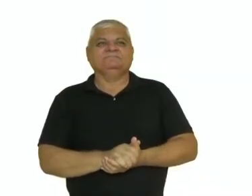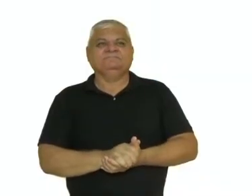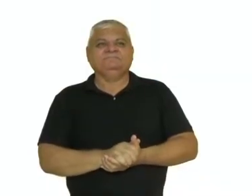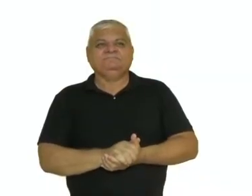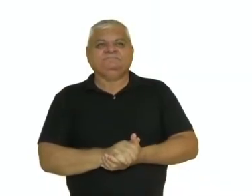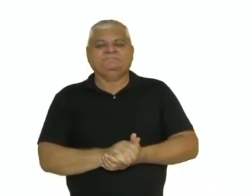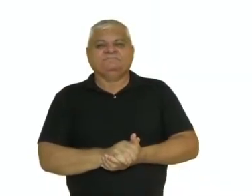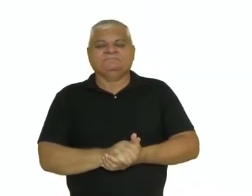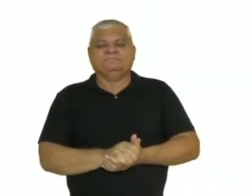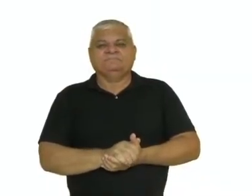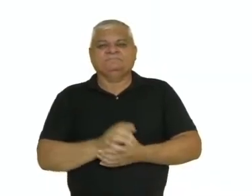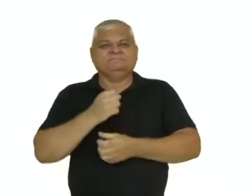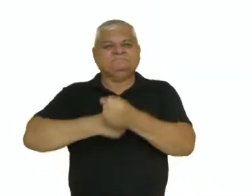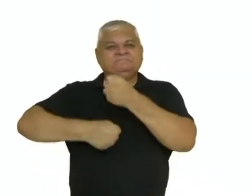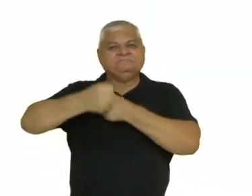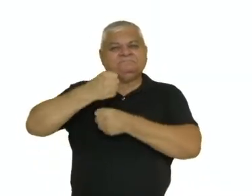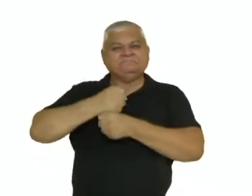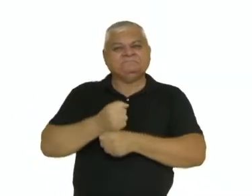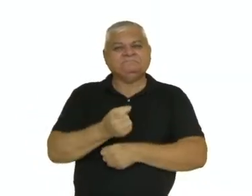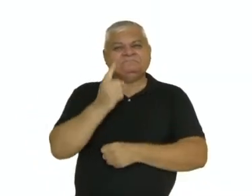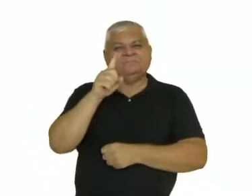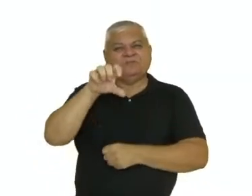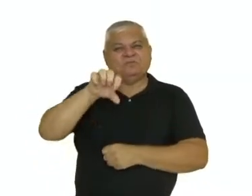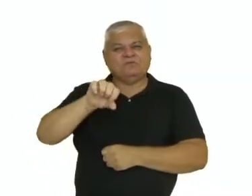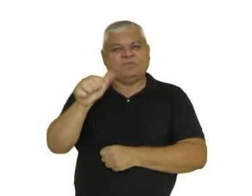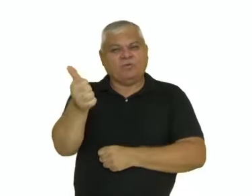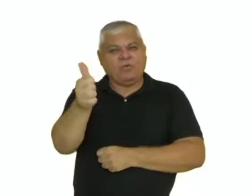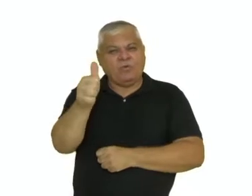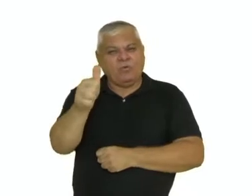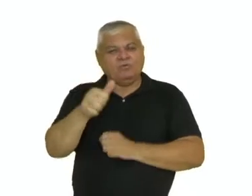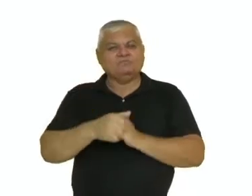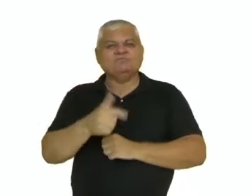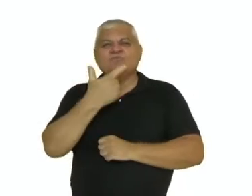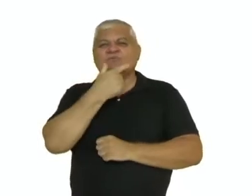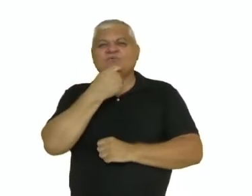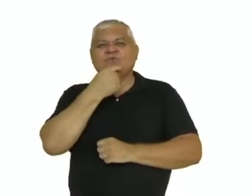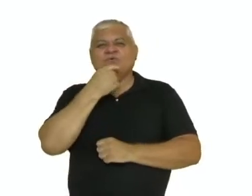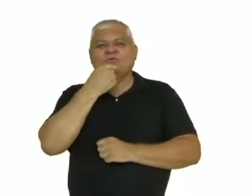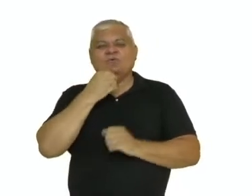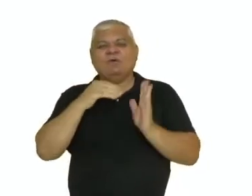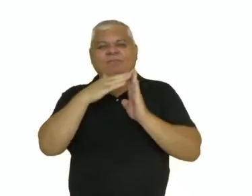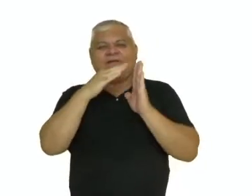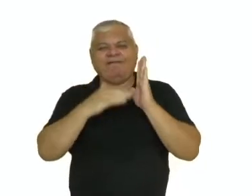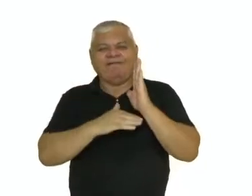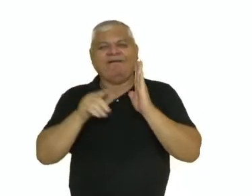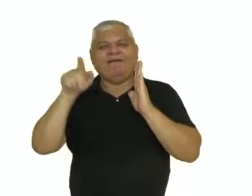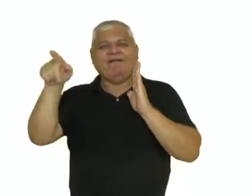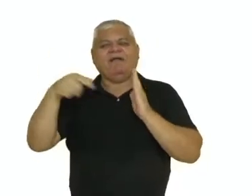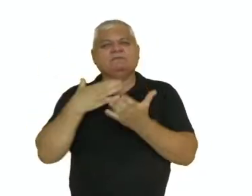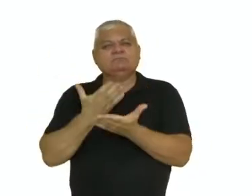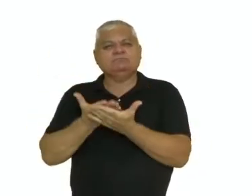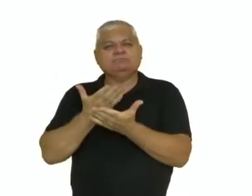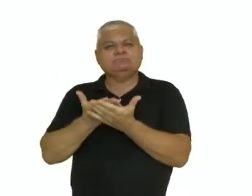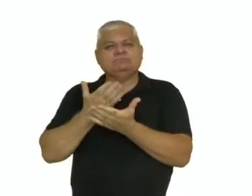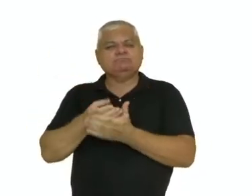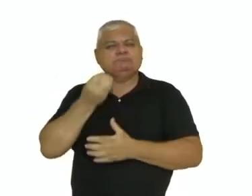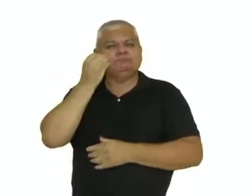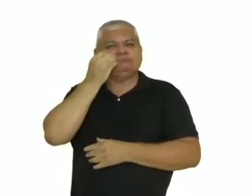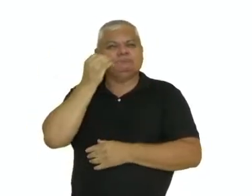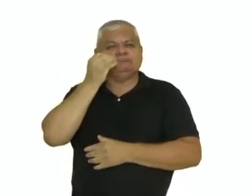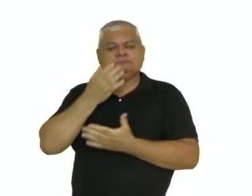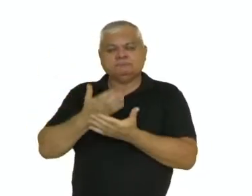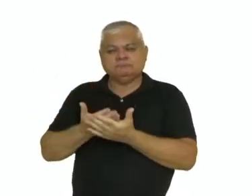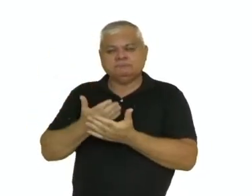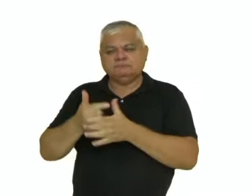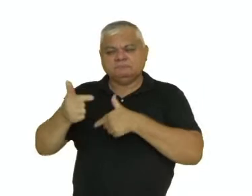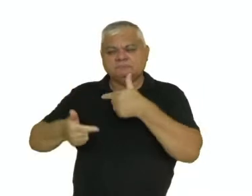Em 1911, o físico neozelandês Ernest Rutherford realizou um experimento que se tornou sua obra mais